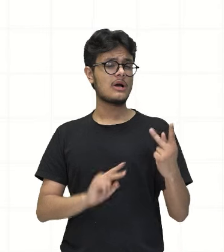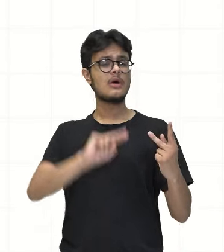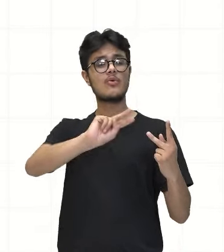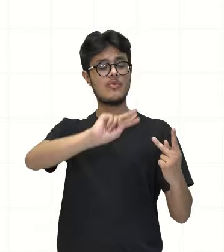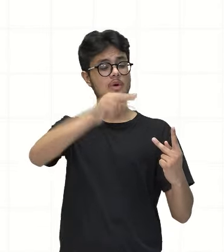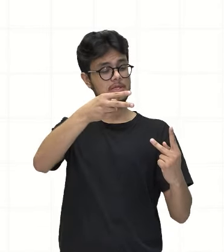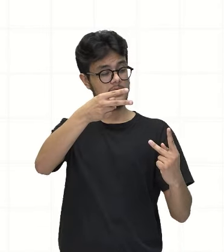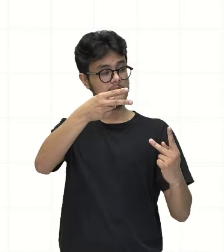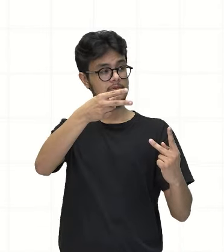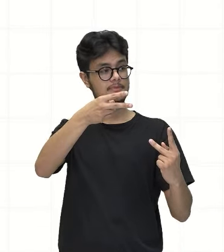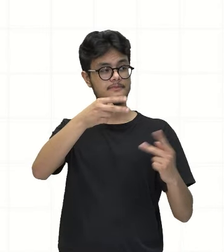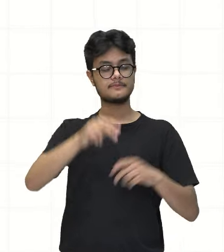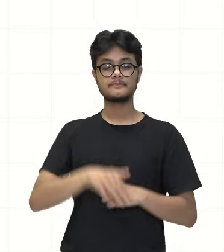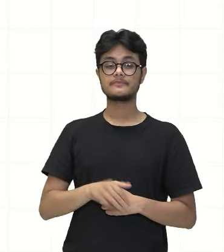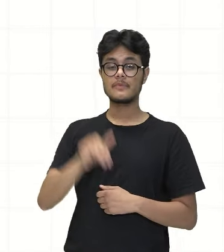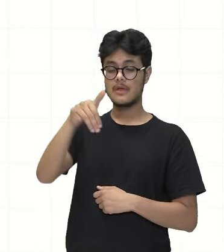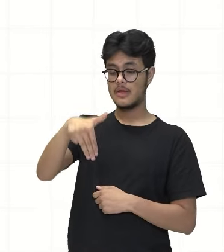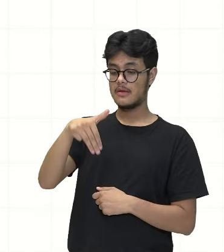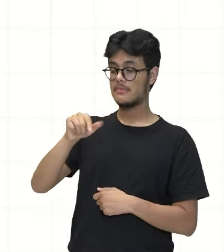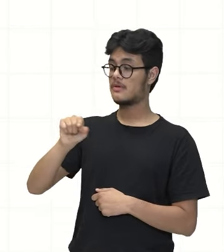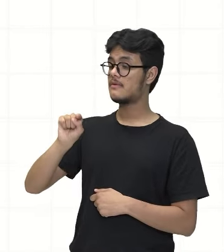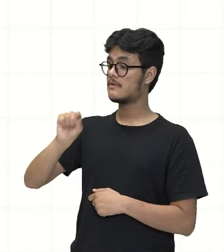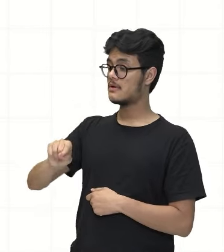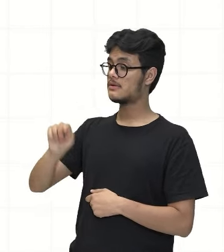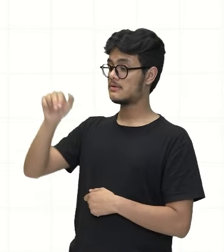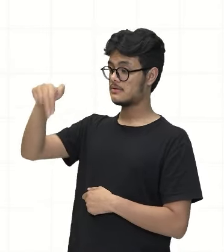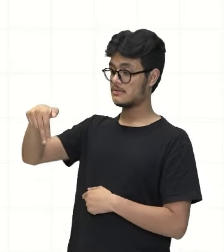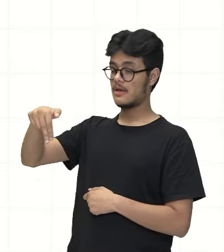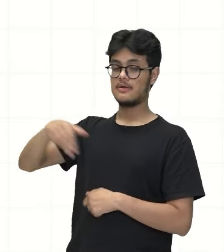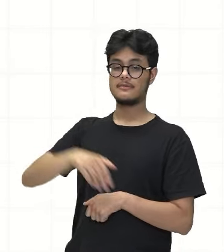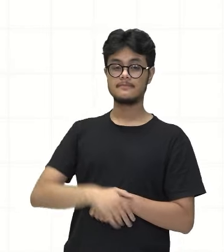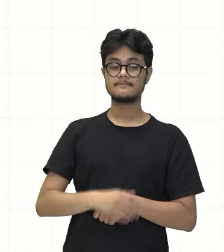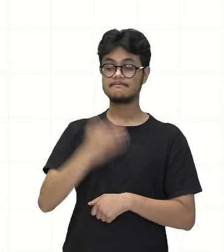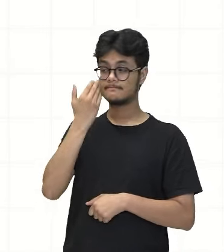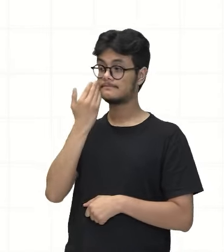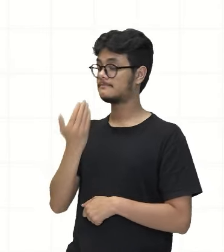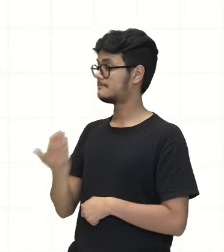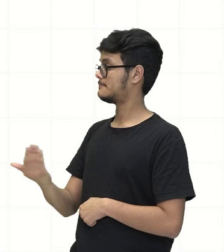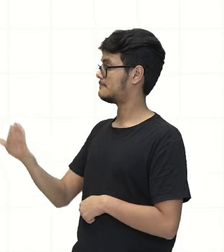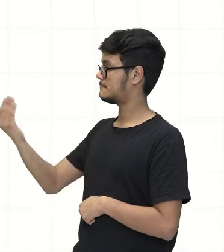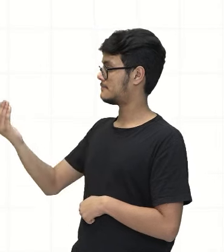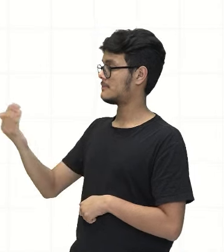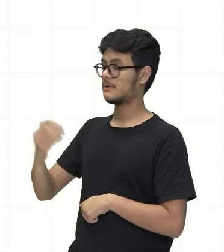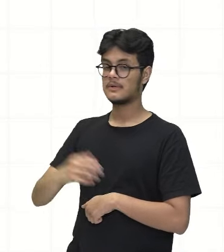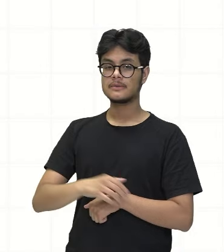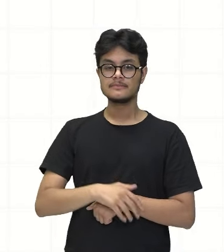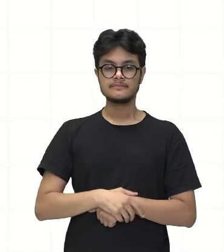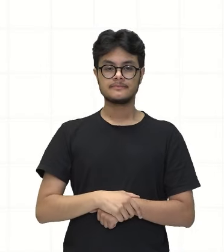h ao quadrado igual a m vezes n, vezes o n.